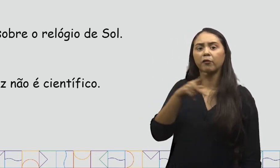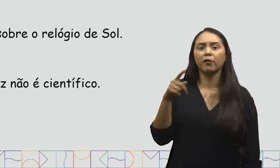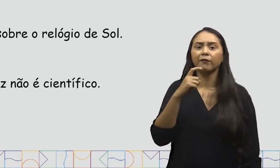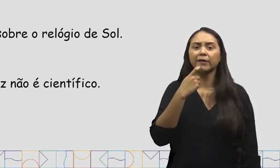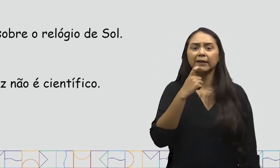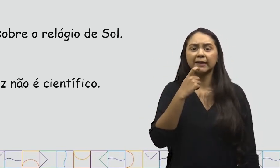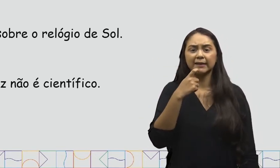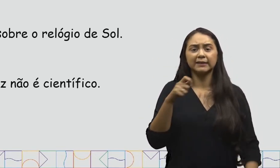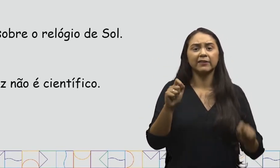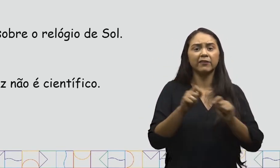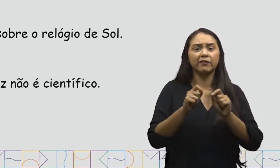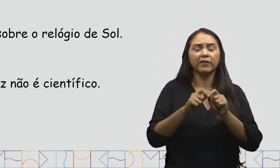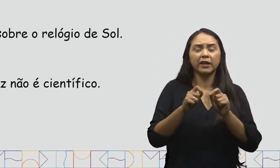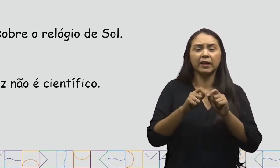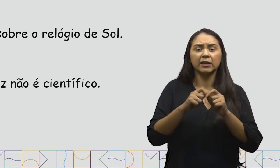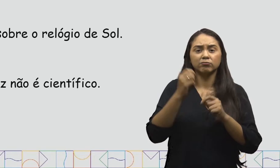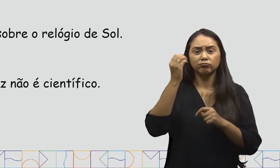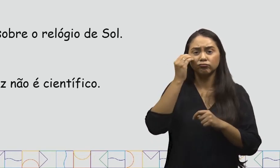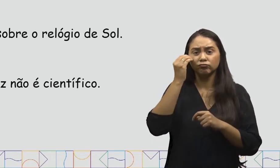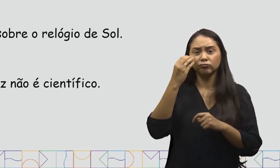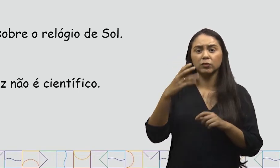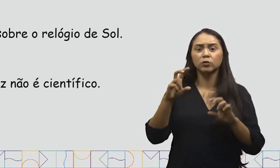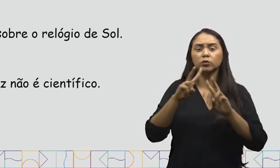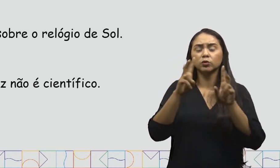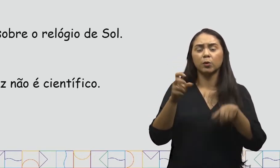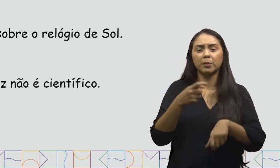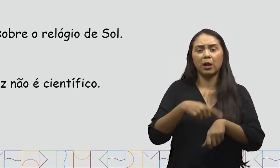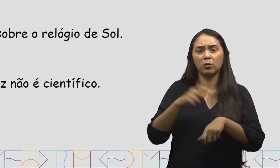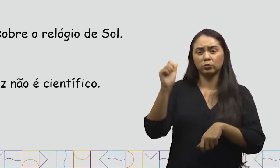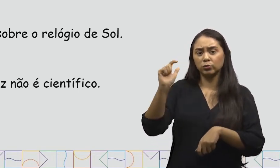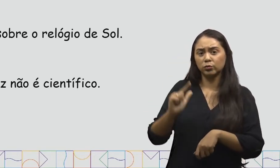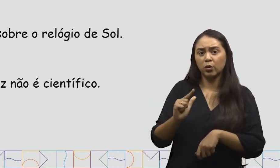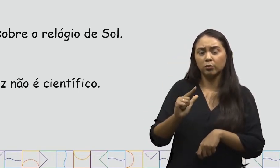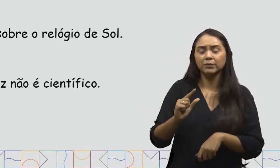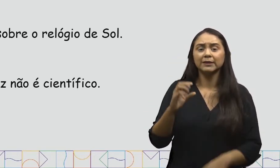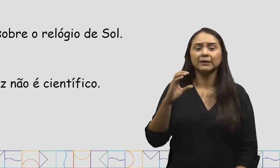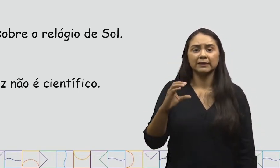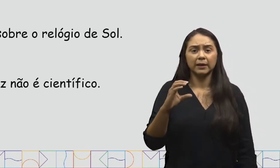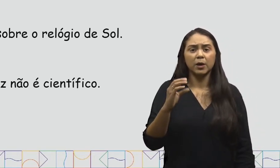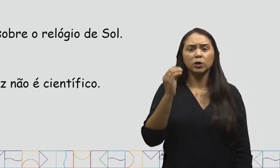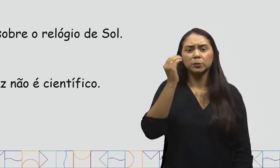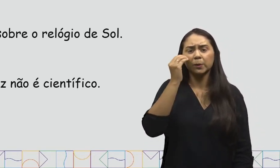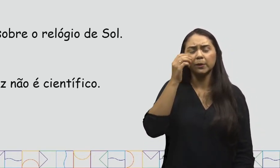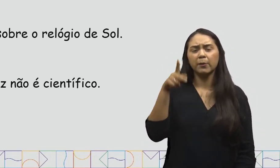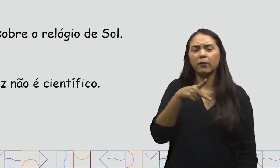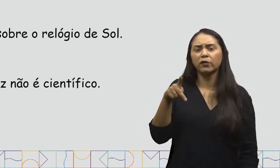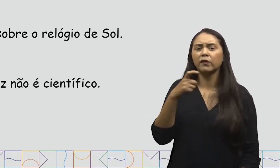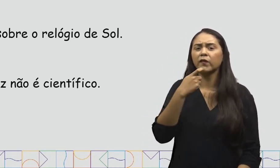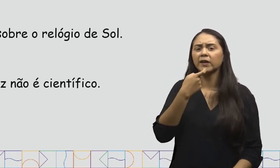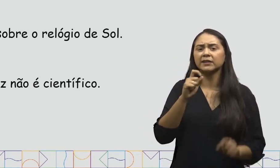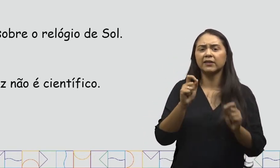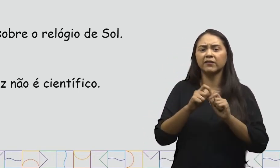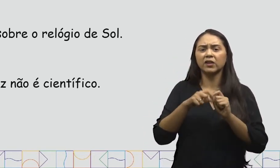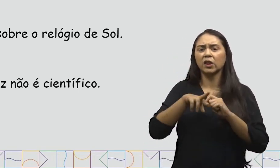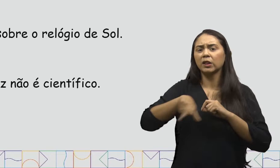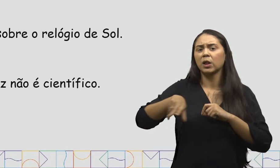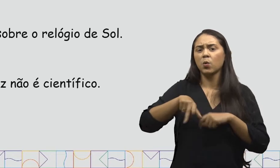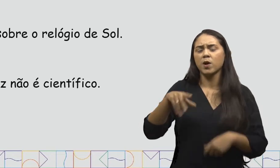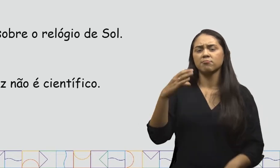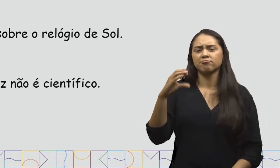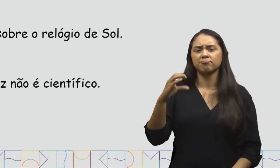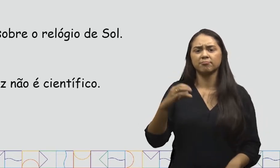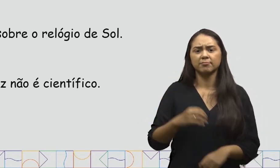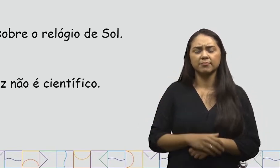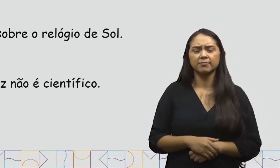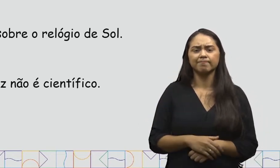Vanessa fez um experimento sobre o relógio de sol. Letra C. O experimento que a professora Vanessa fez não é